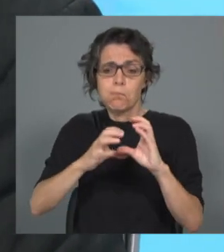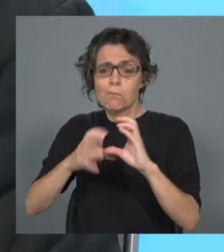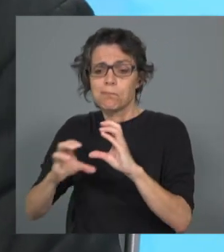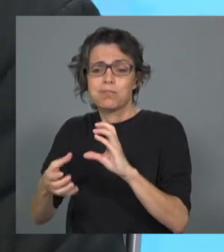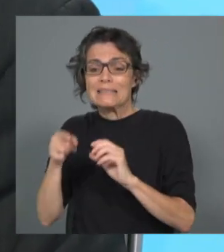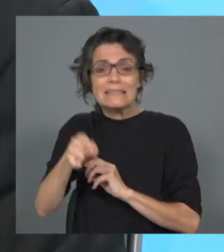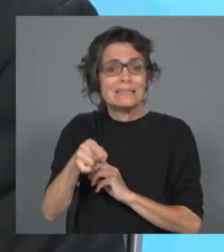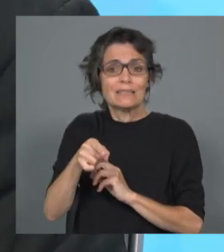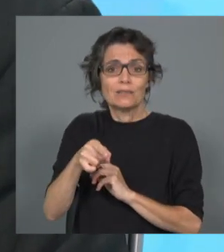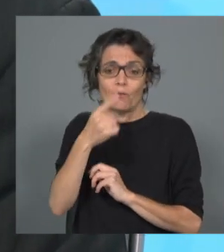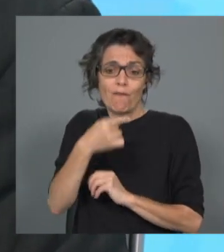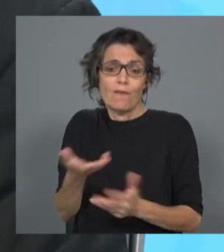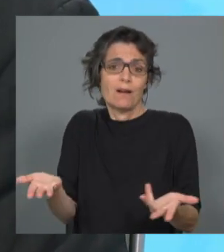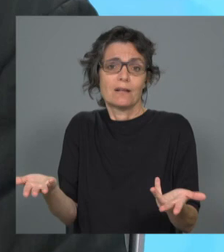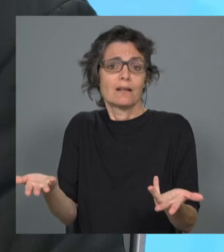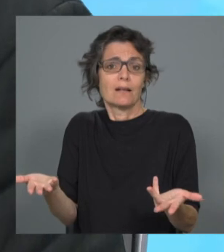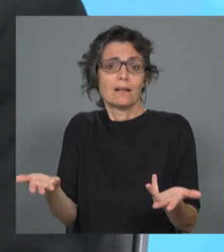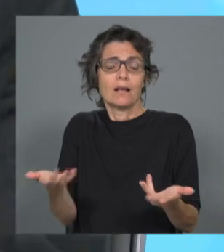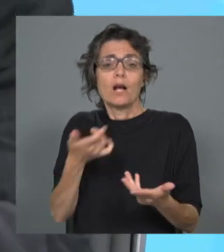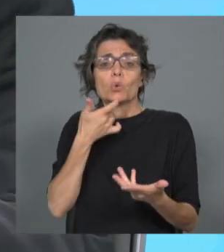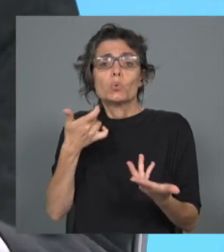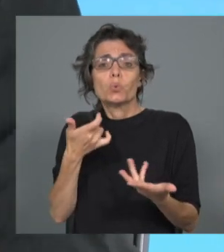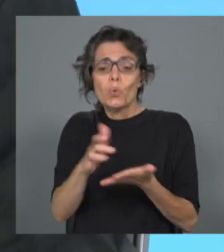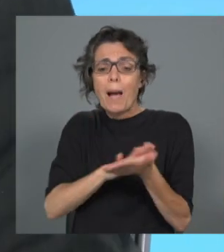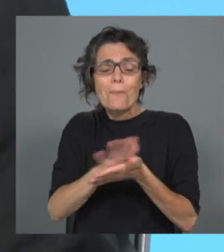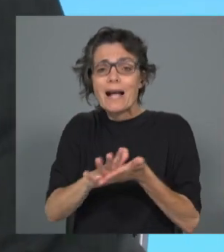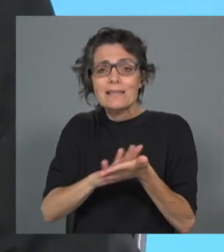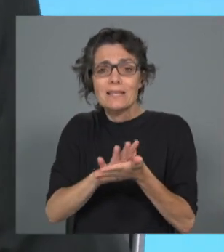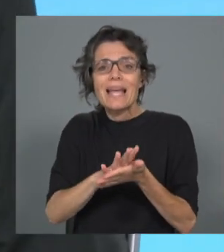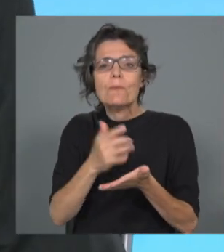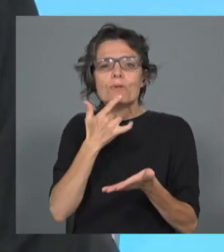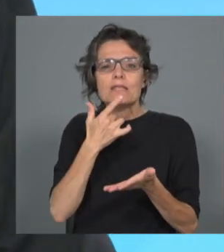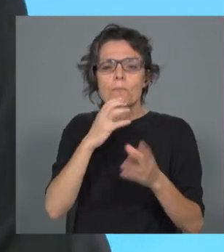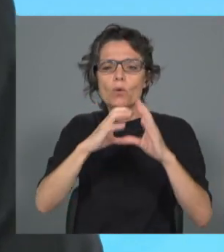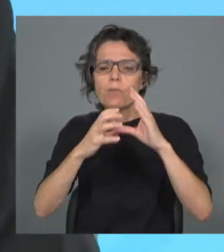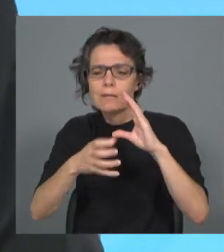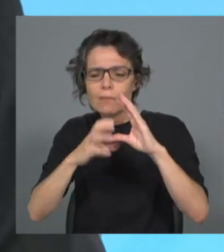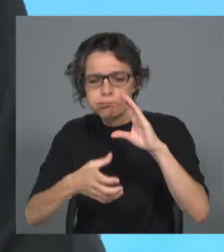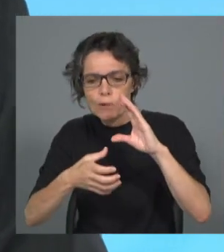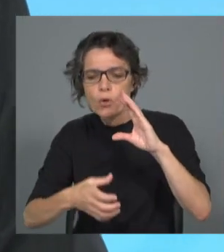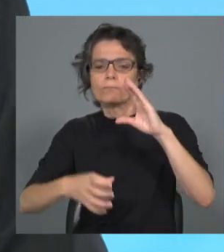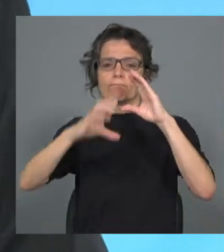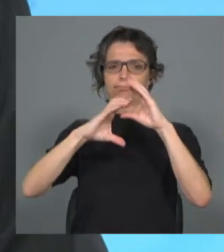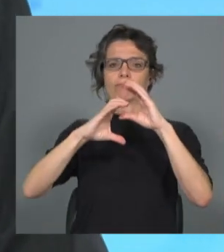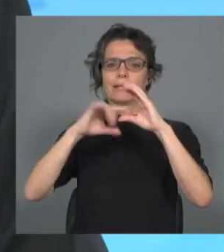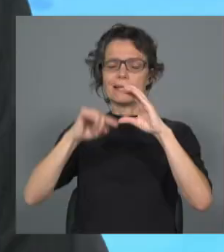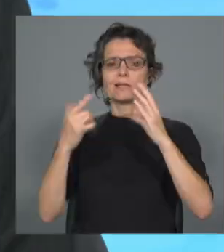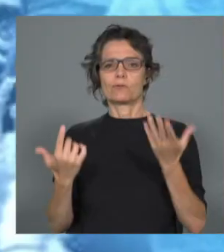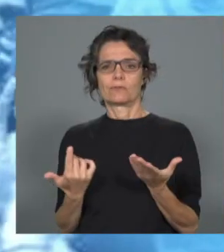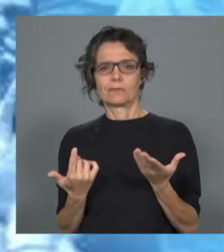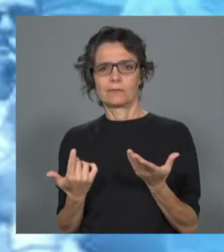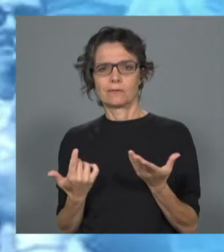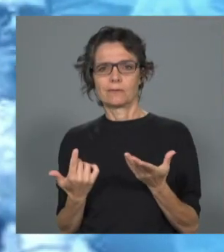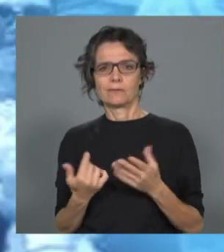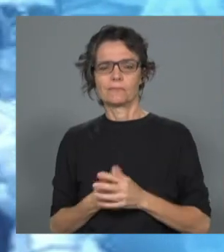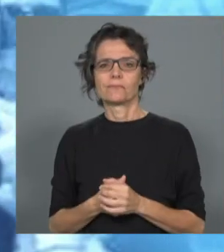que está, é por aí que passa o essencial, não é, portanto, por um conjunto de ornamentos que... Falou no silêncio, por acaso